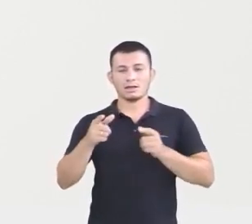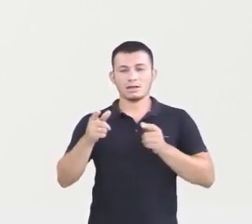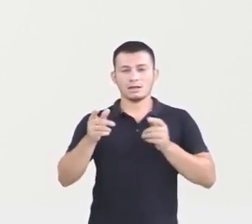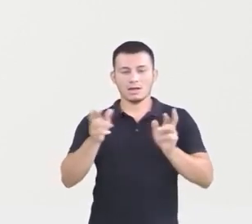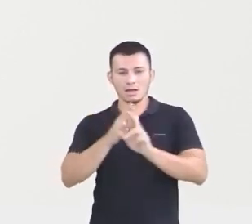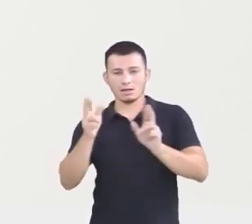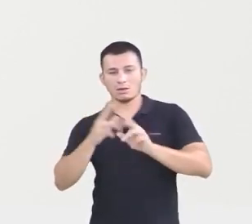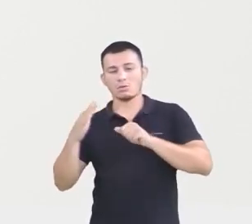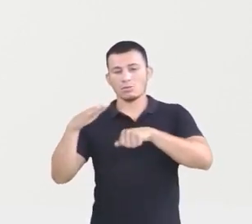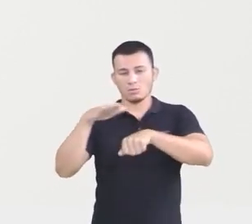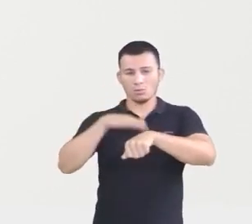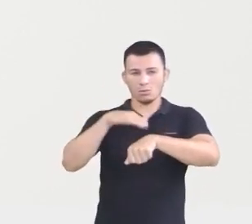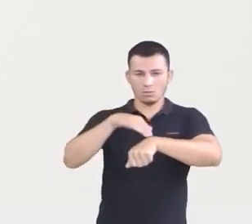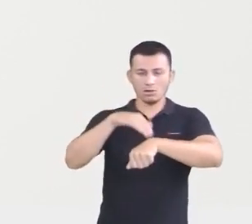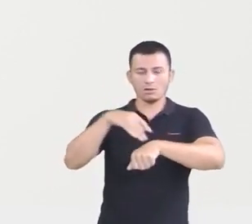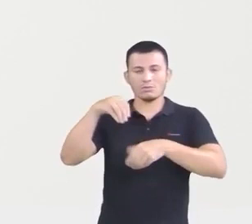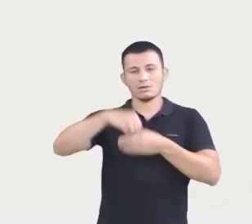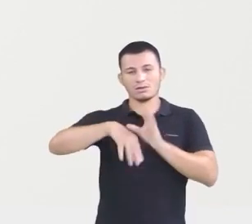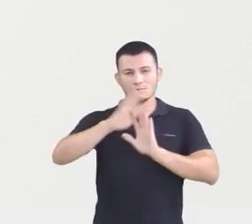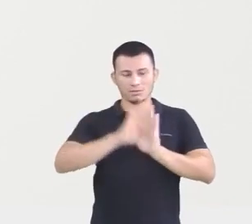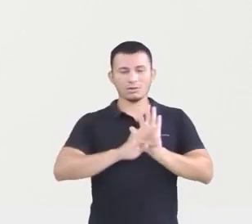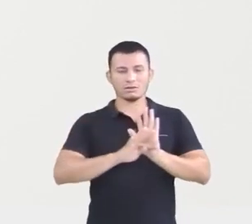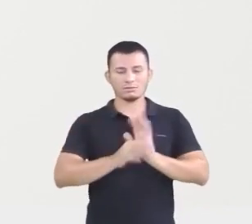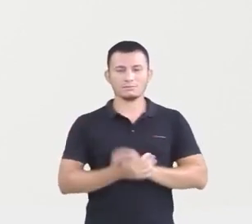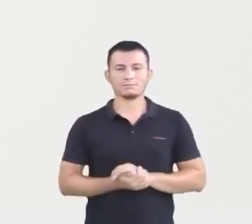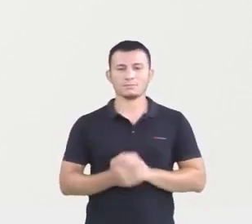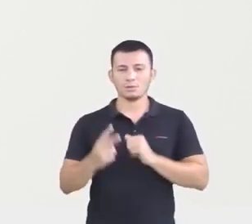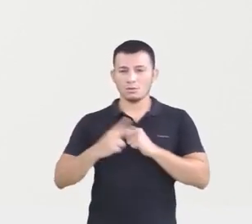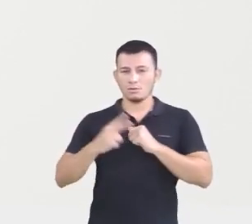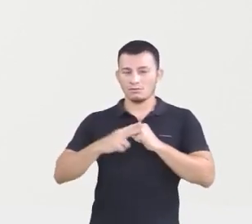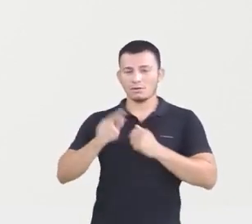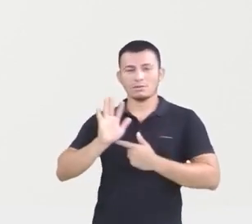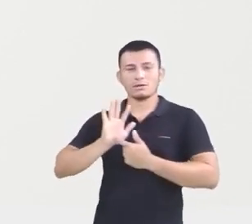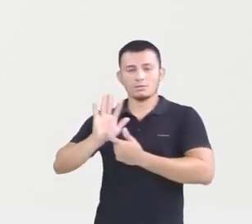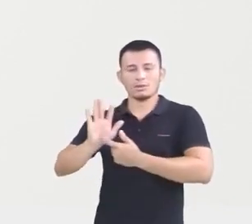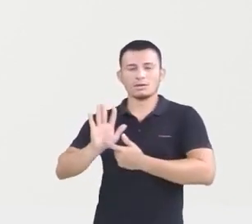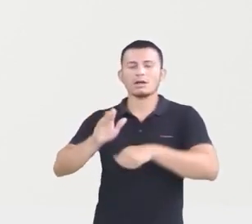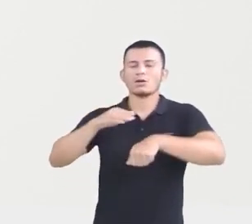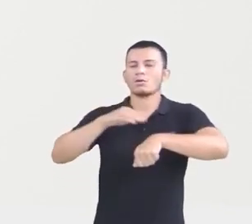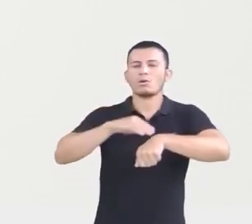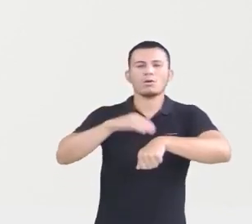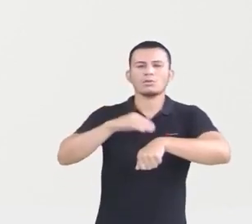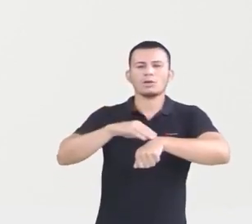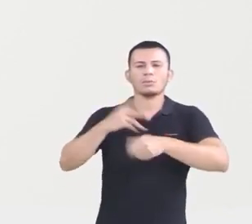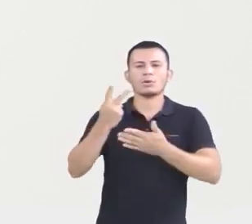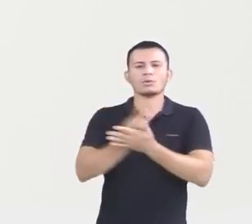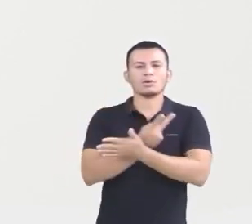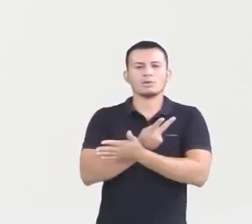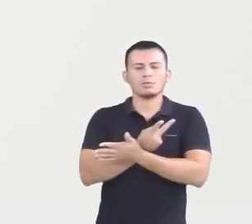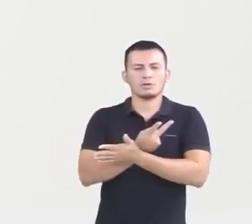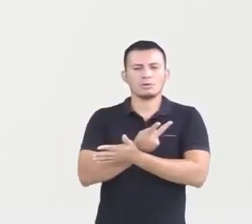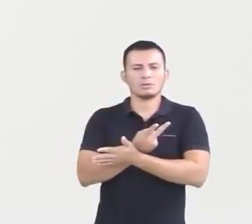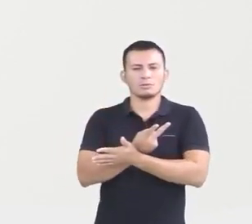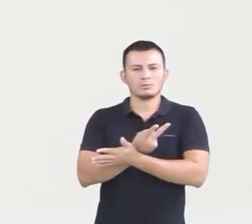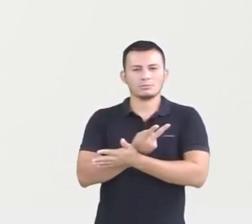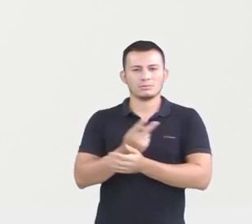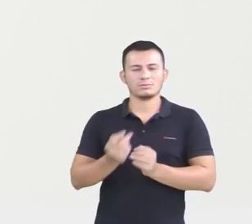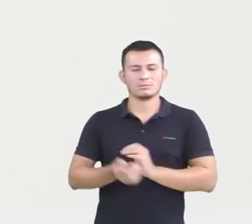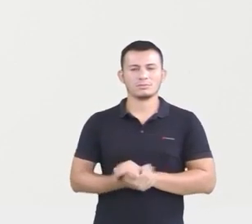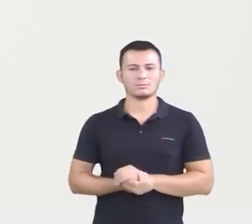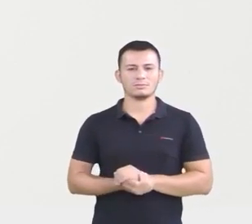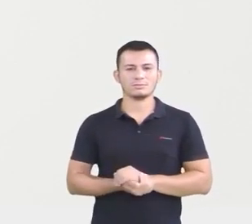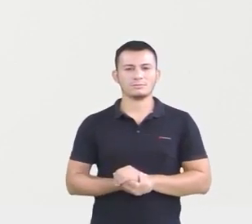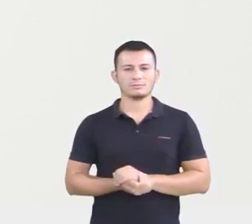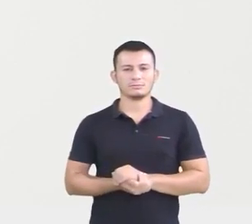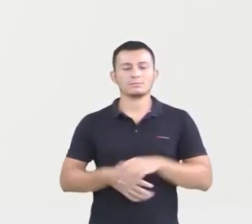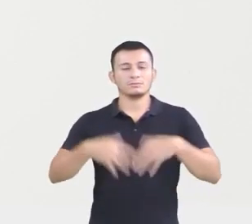tempo no texto. Esses verbos vão indicar em que tempo aquelas ações ocorreram. Por